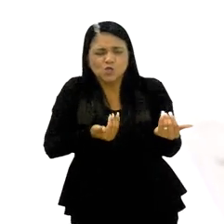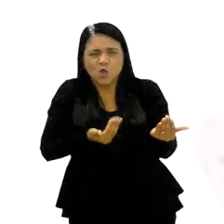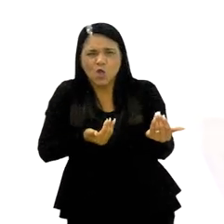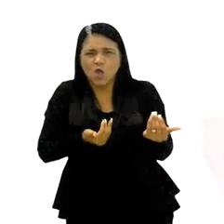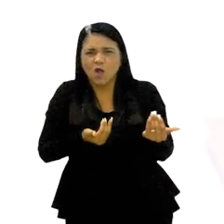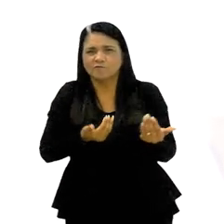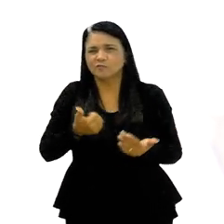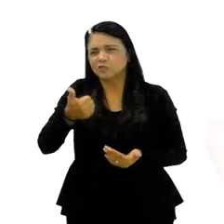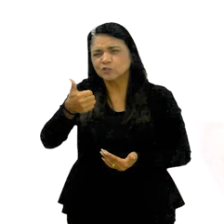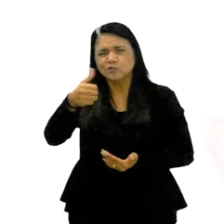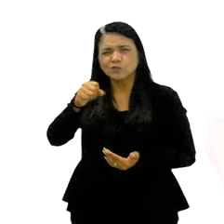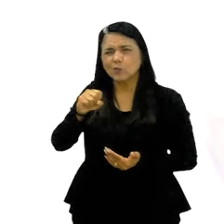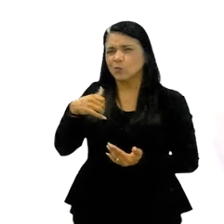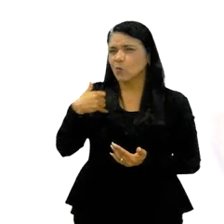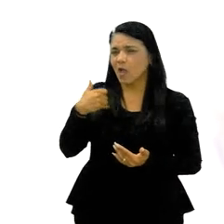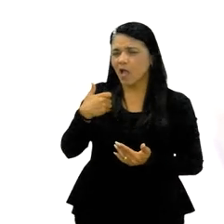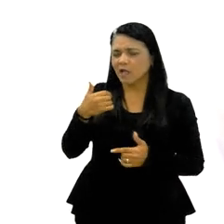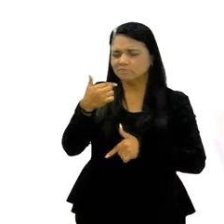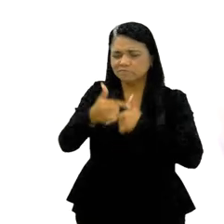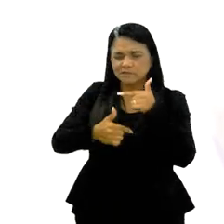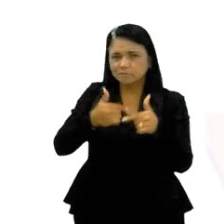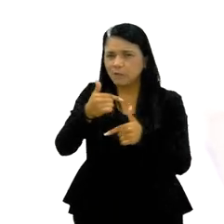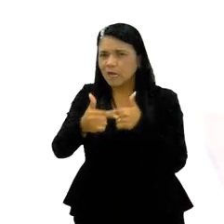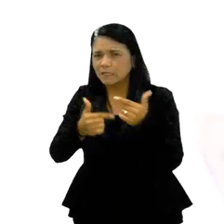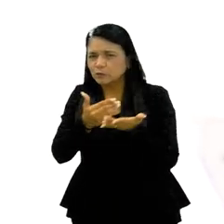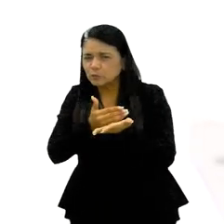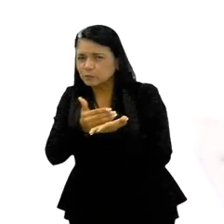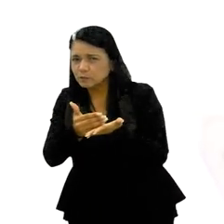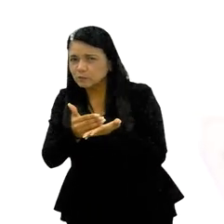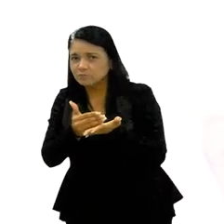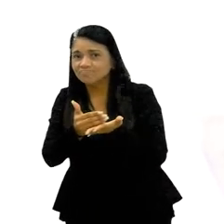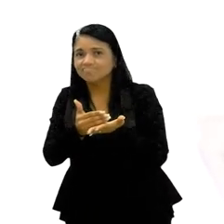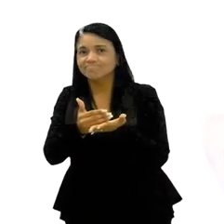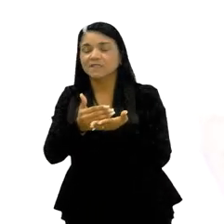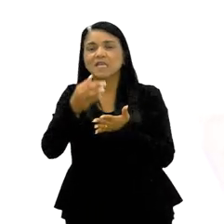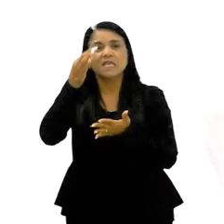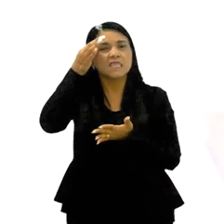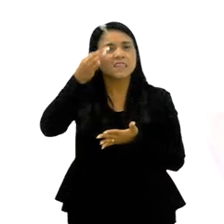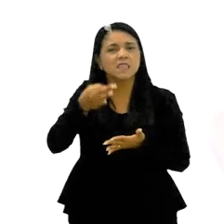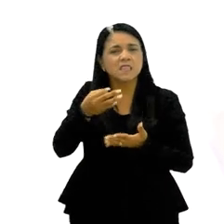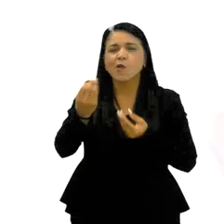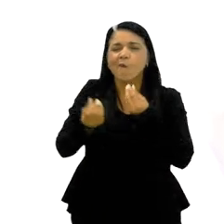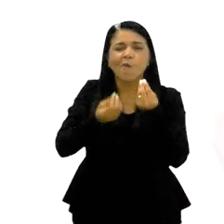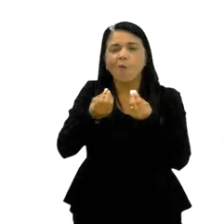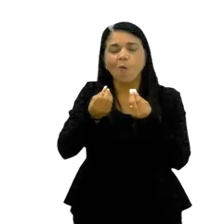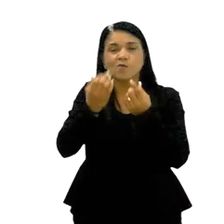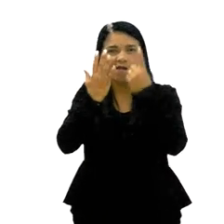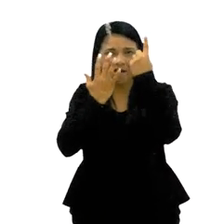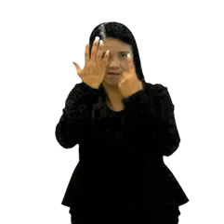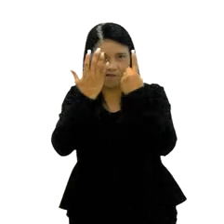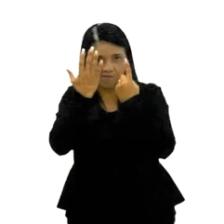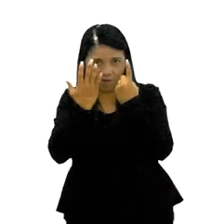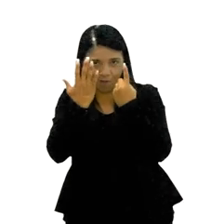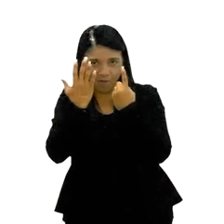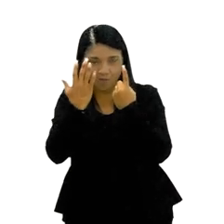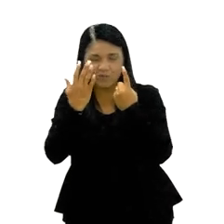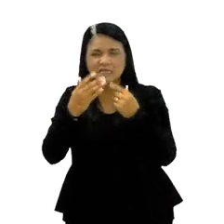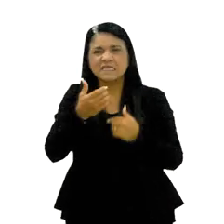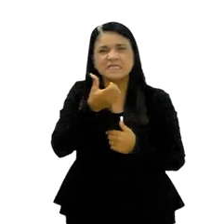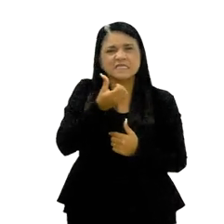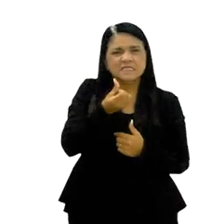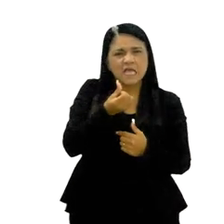era muito novo, tinha os meus 18 anos e comecei a trabalhar com isso, entender mais ou menos como funcionava o Carnaval depois